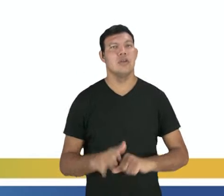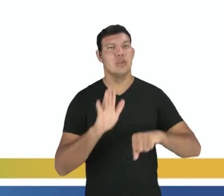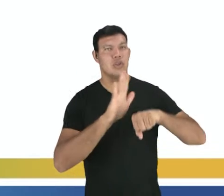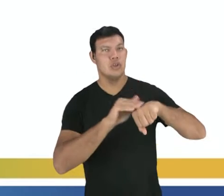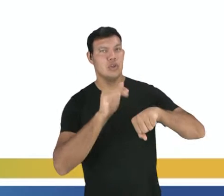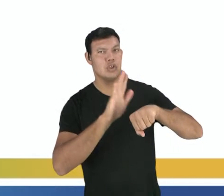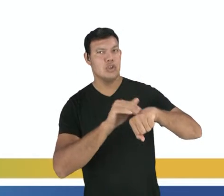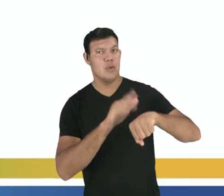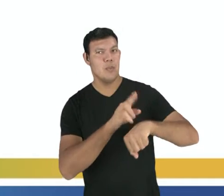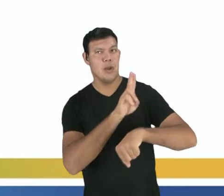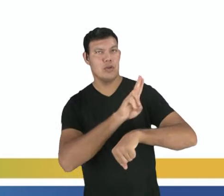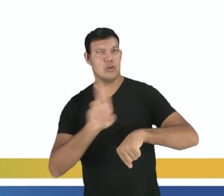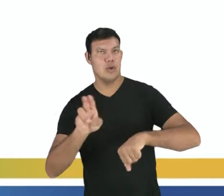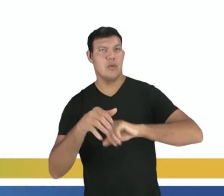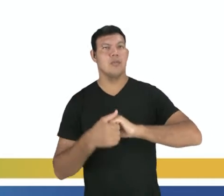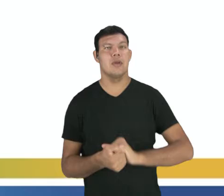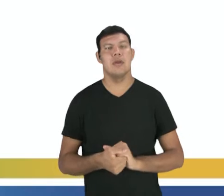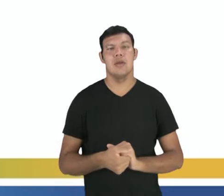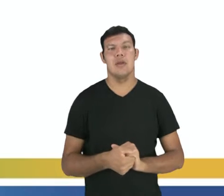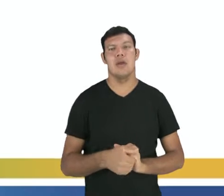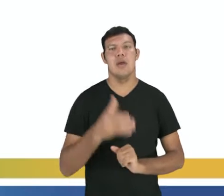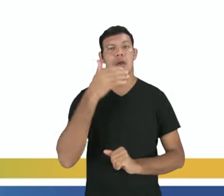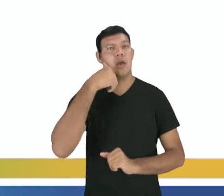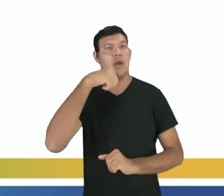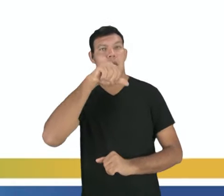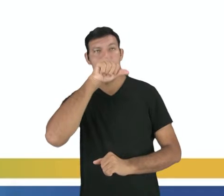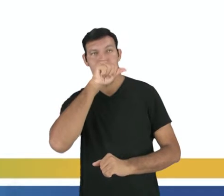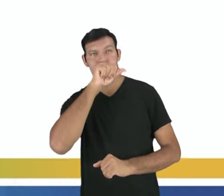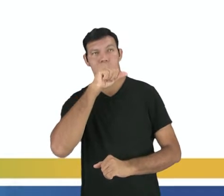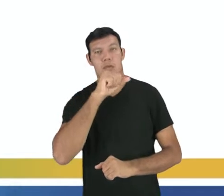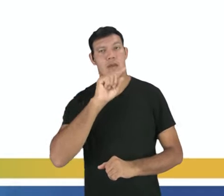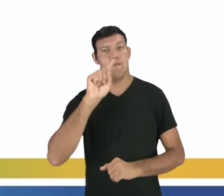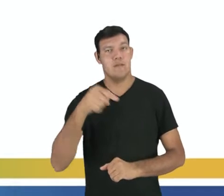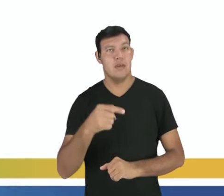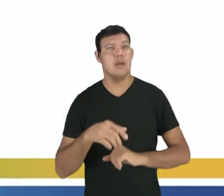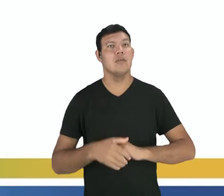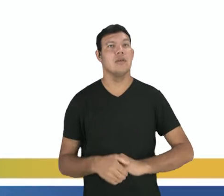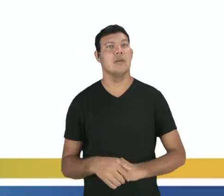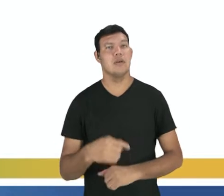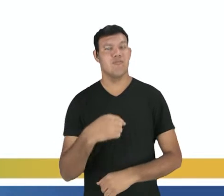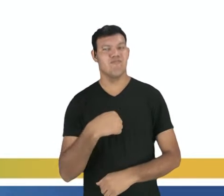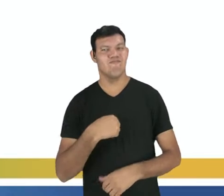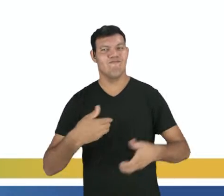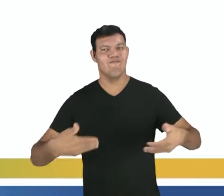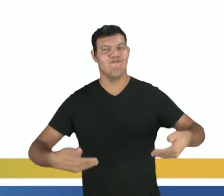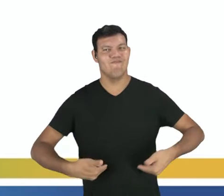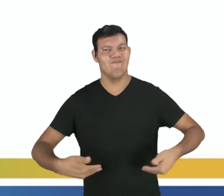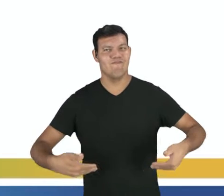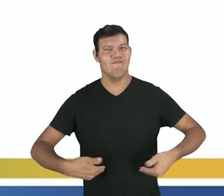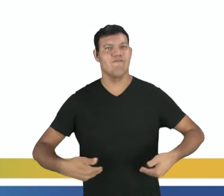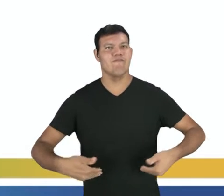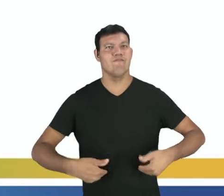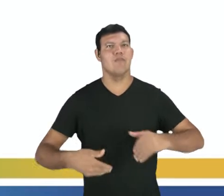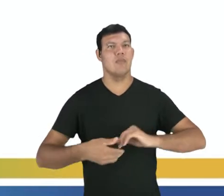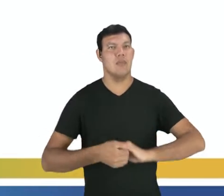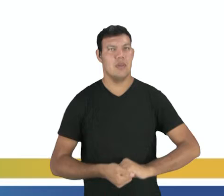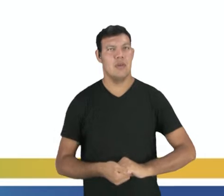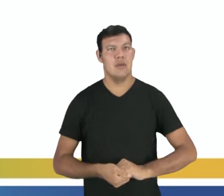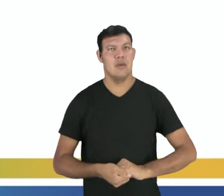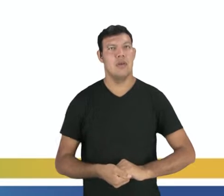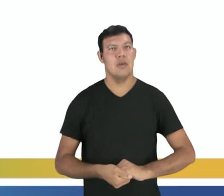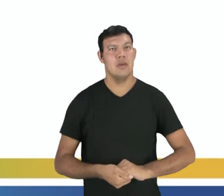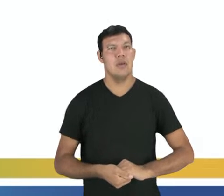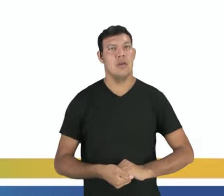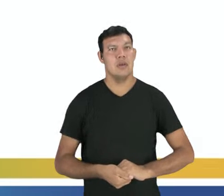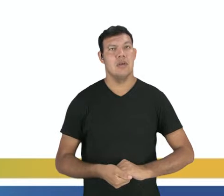caso é um vocativo. Vou lá e separo com a vírgula, tá? Dizei-me vós, Senhor Deus, tá? Se é